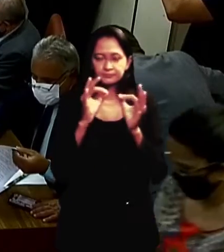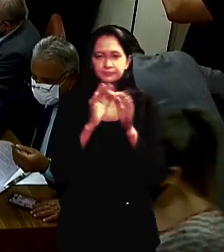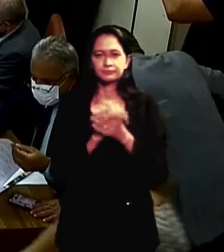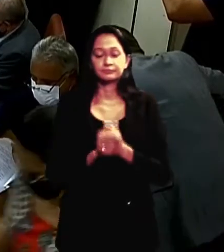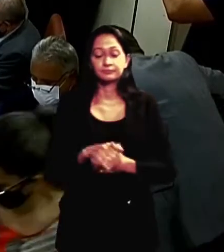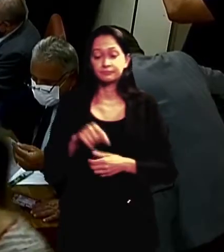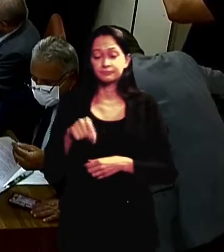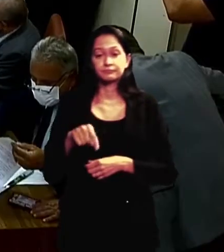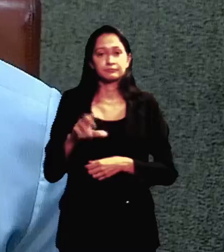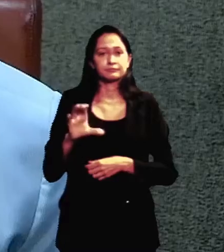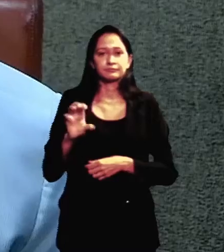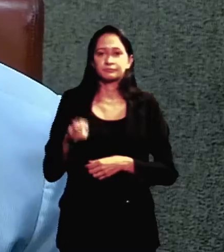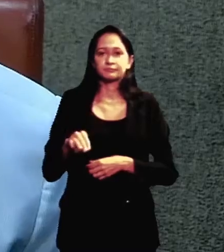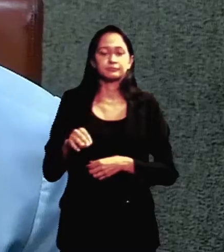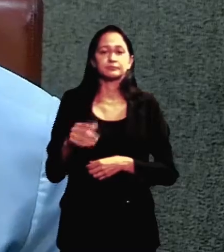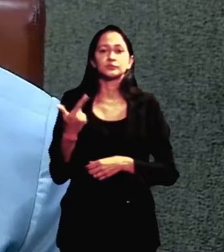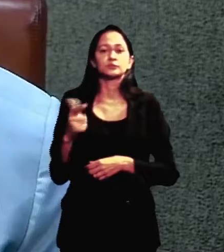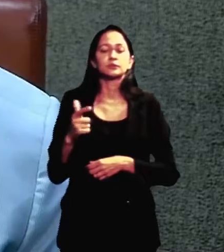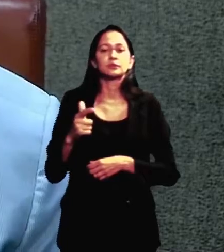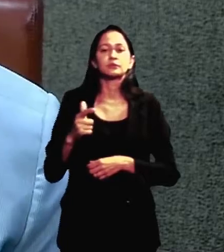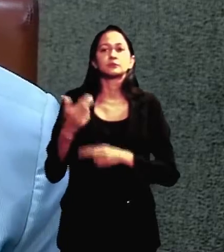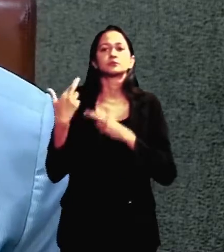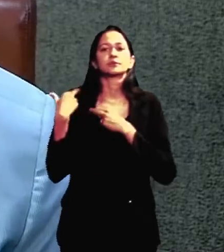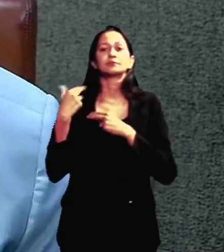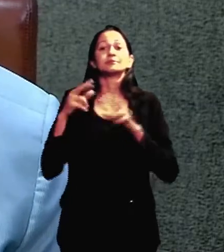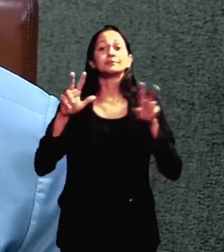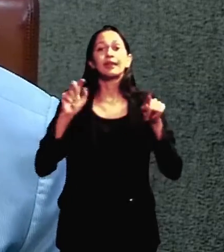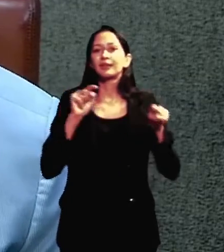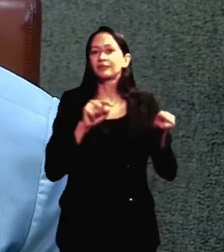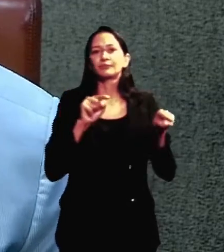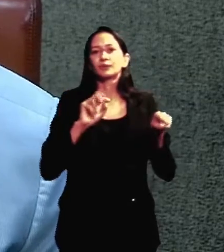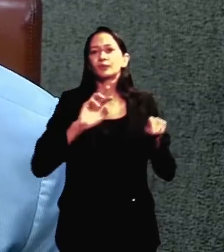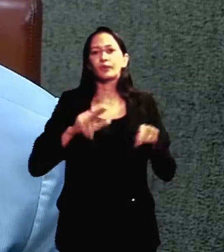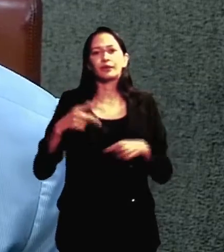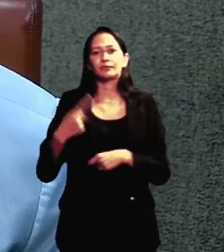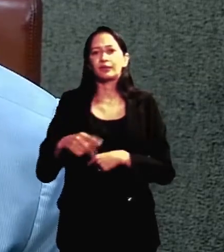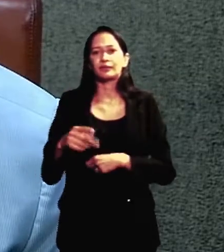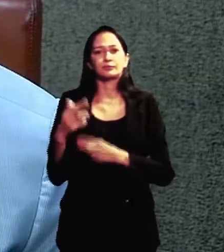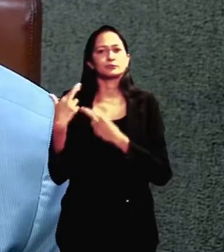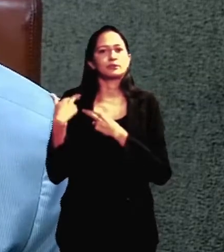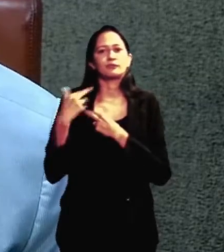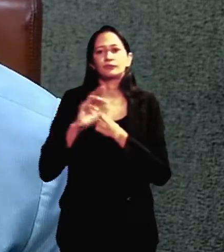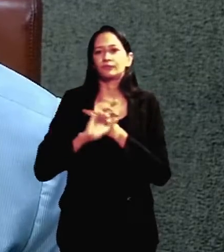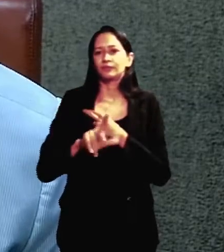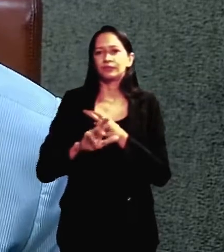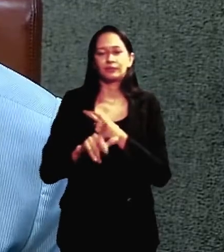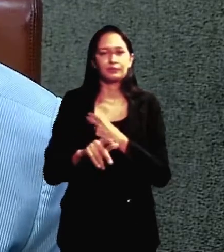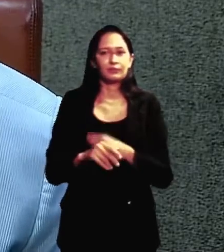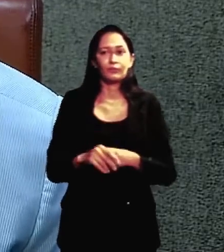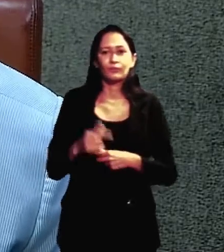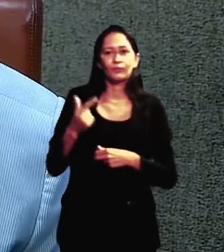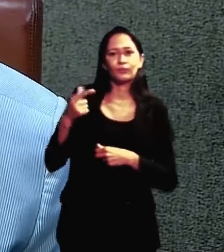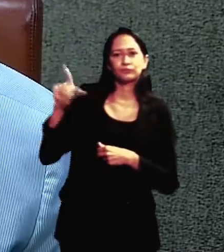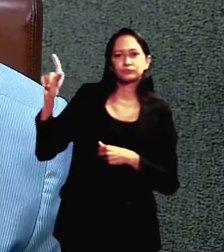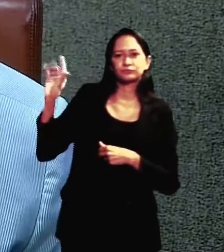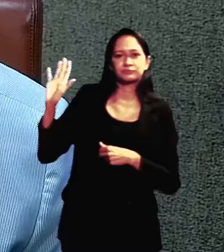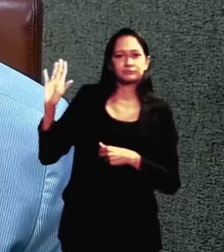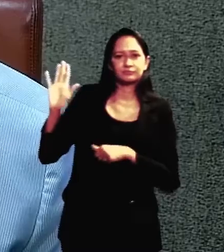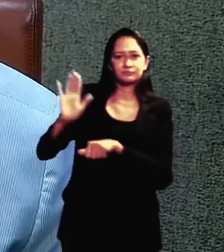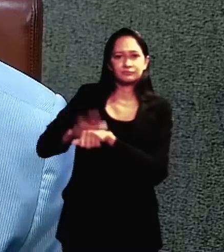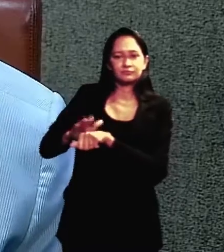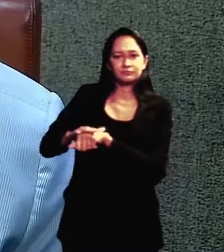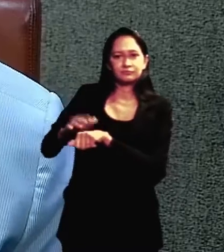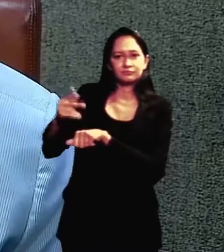que essa Casa de Leis não tem autonomia para legislar sobre esse assunto, da mesma forma como já foi evidenciado pela Procuradoria, e é